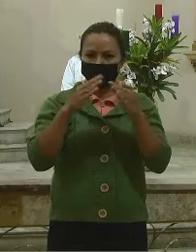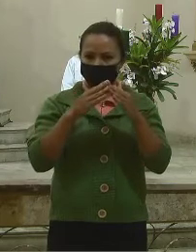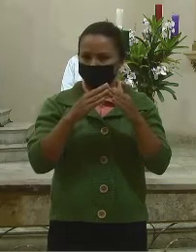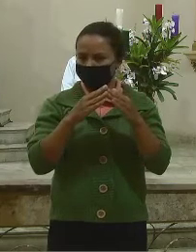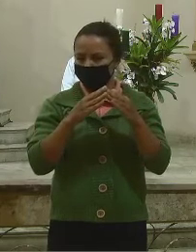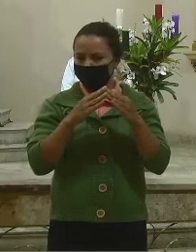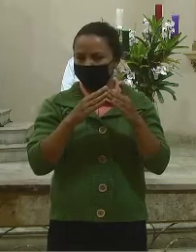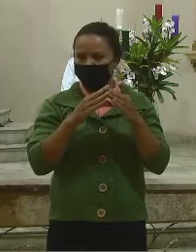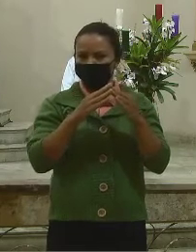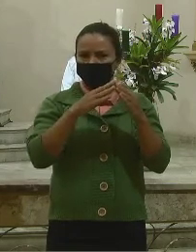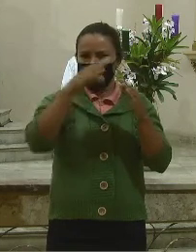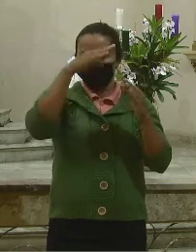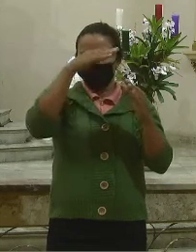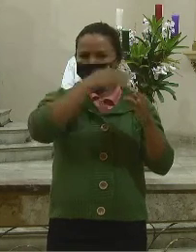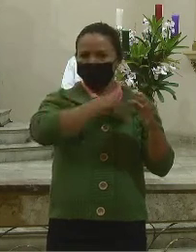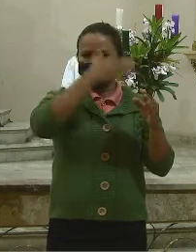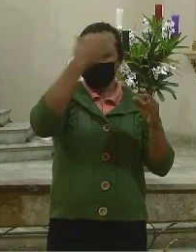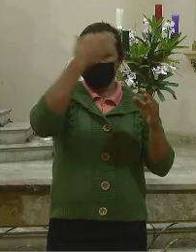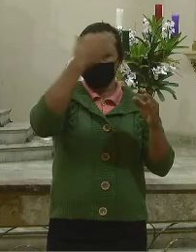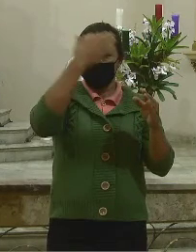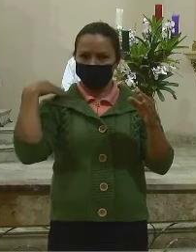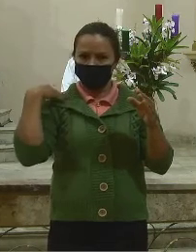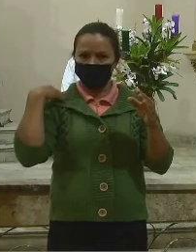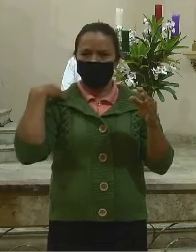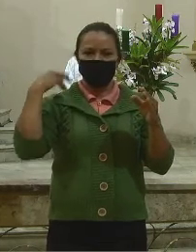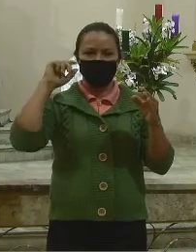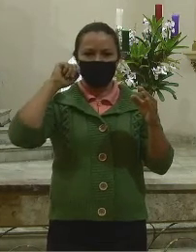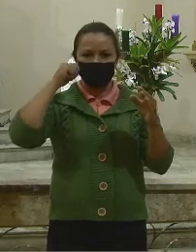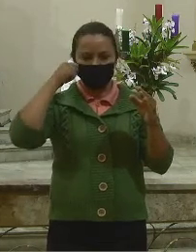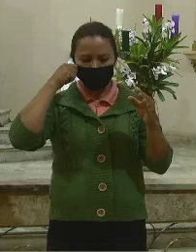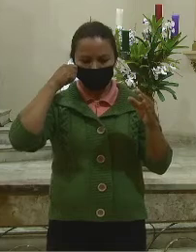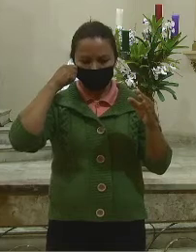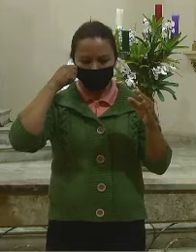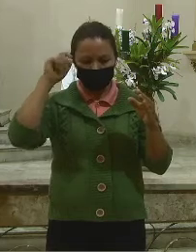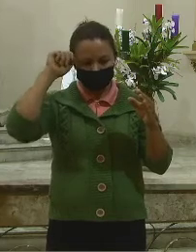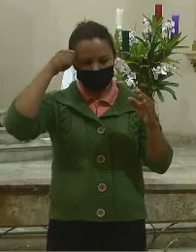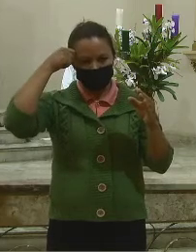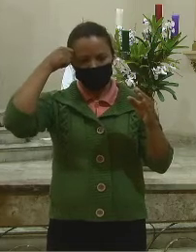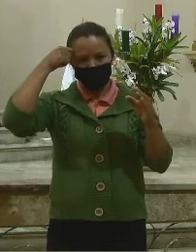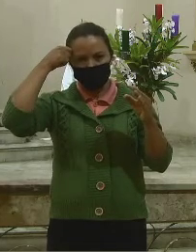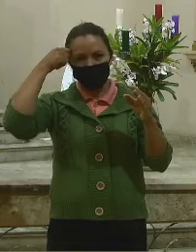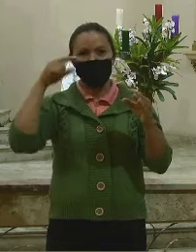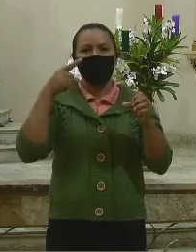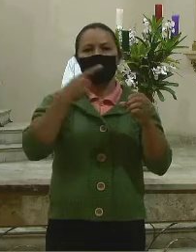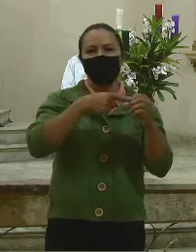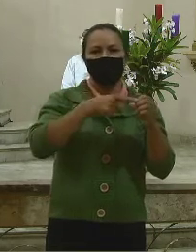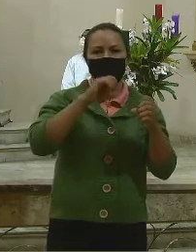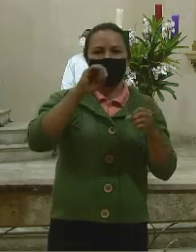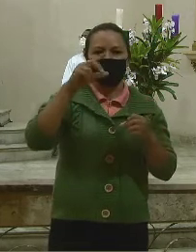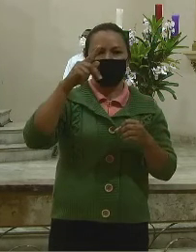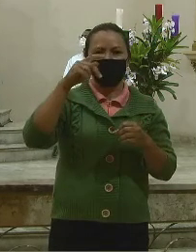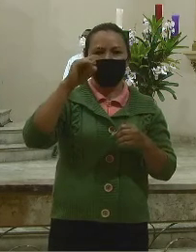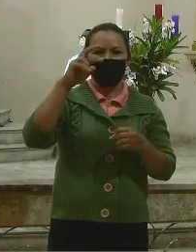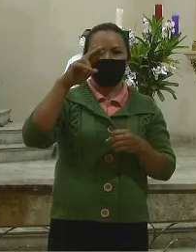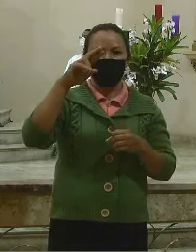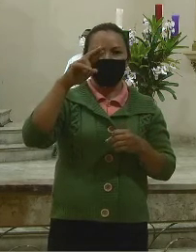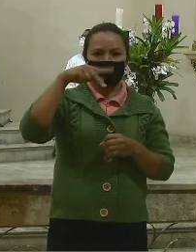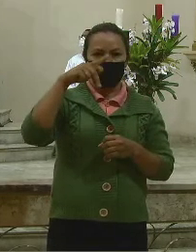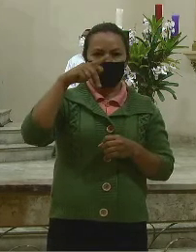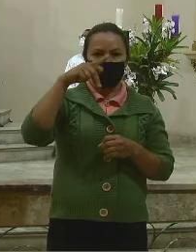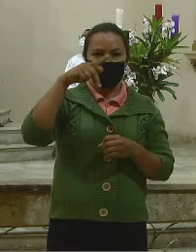Ipiranga. A paróquia de Nossa Senhora da Conceição em Ipiranga não é só a paróquia mais antiga